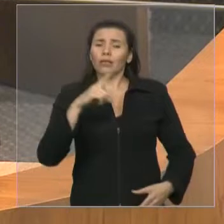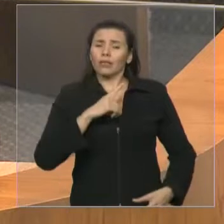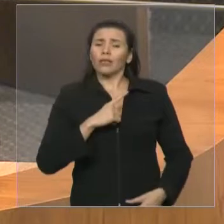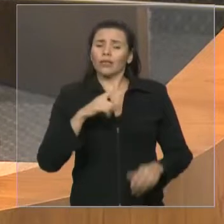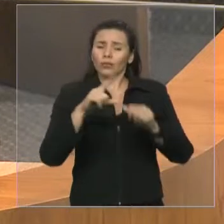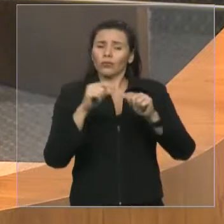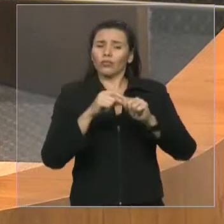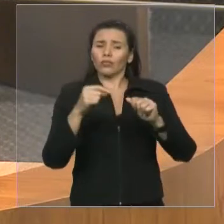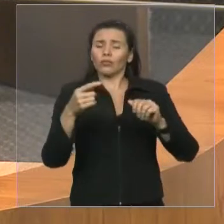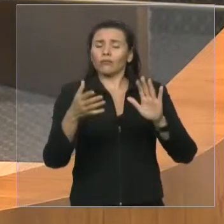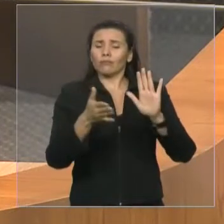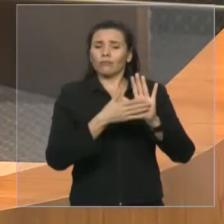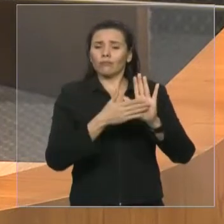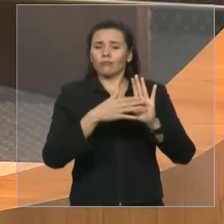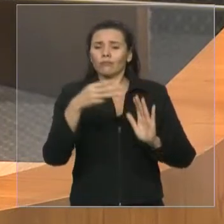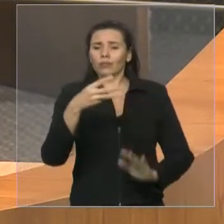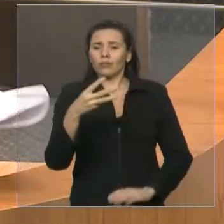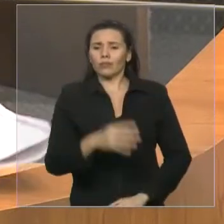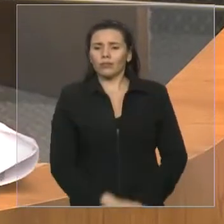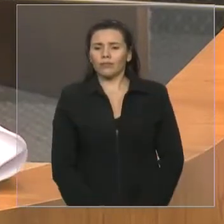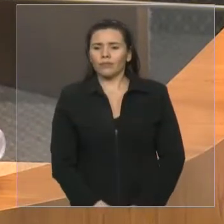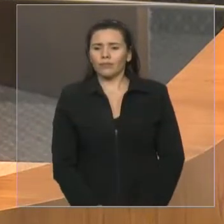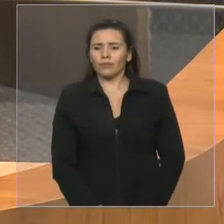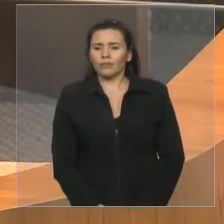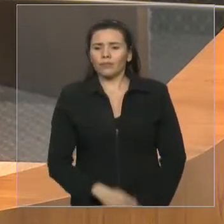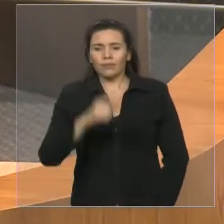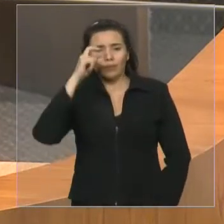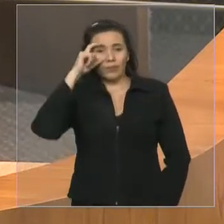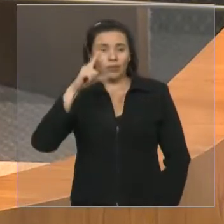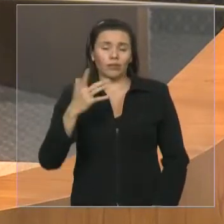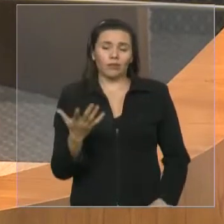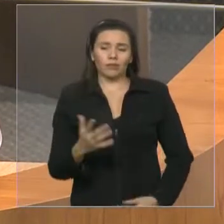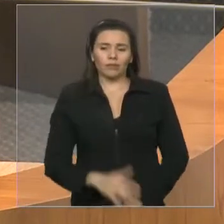Deputado Leonardo tem interesse nos votos todos do Maranhão.